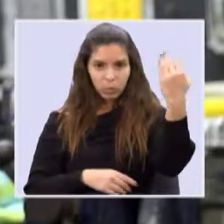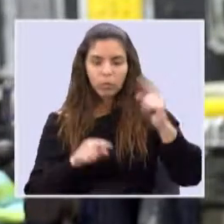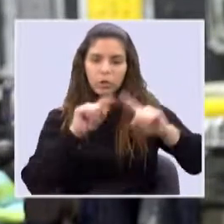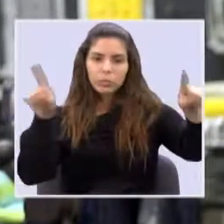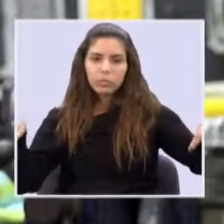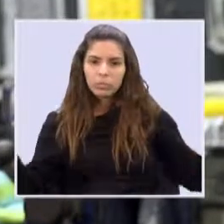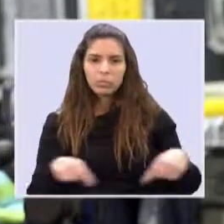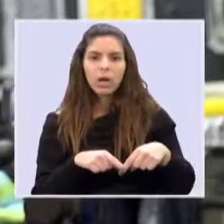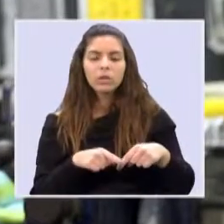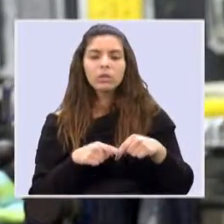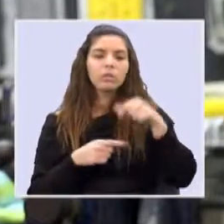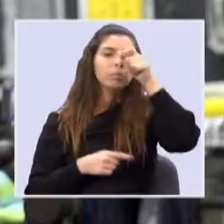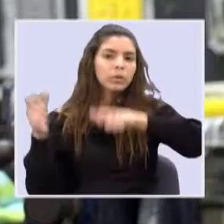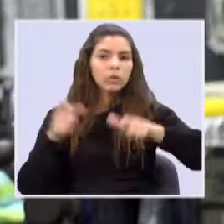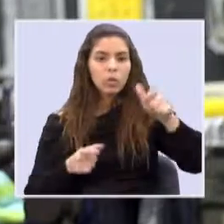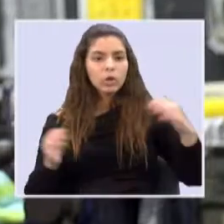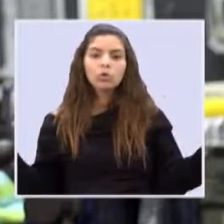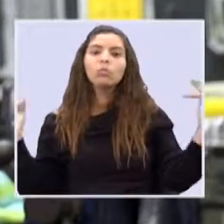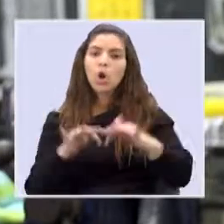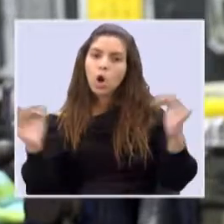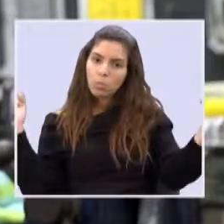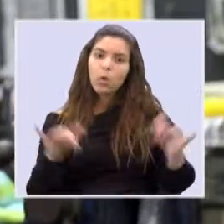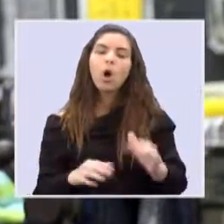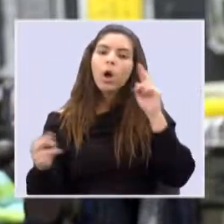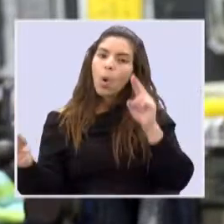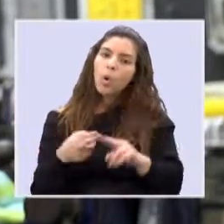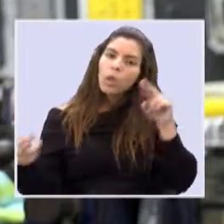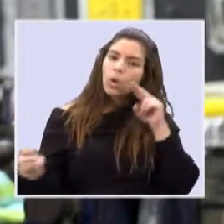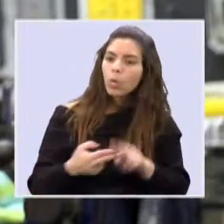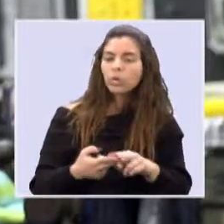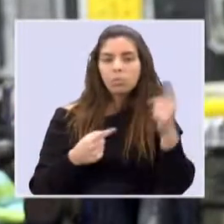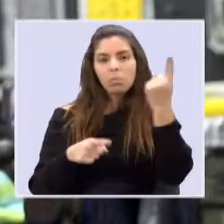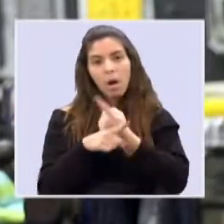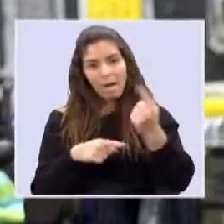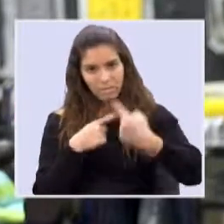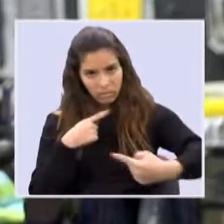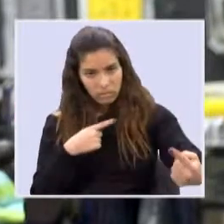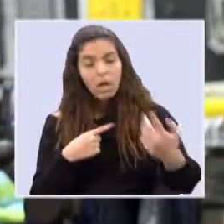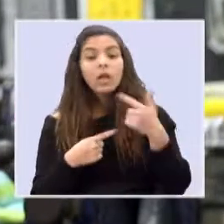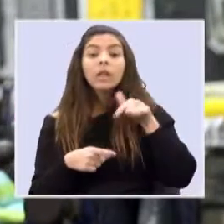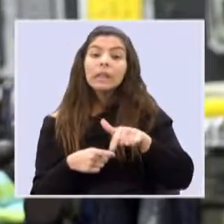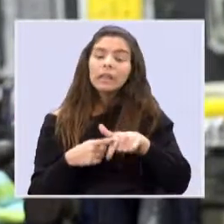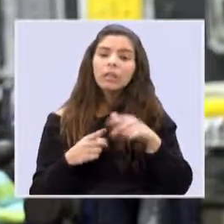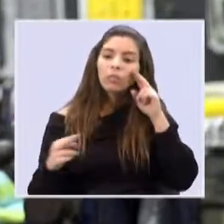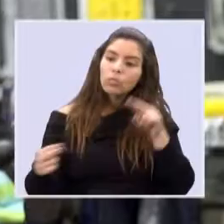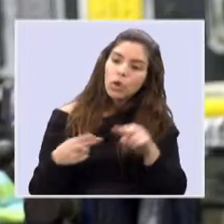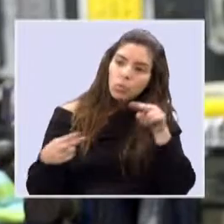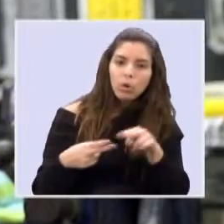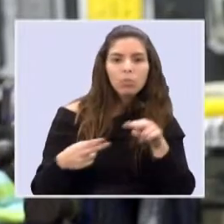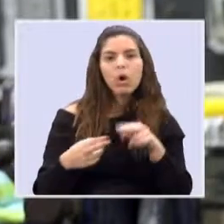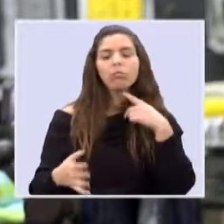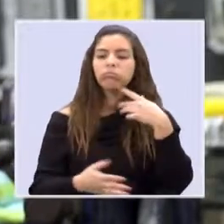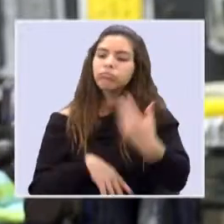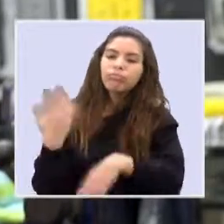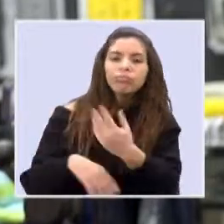que ver um espaço físico onde as pessoas pudessem encontrar, inicialmente uma vez por semana, e que tivesse, digamos, os